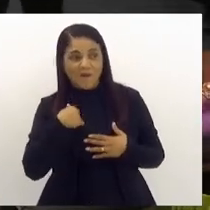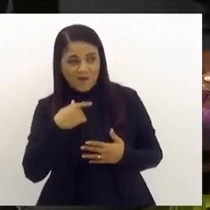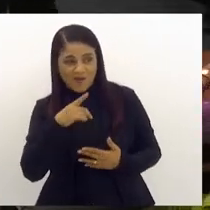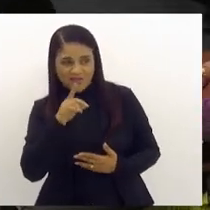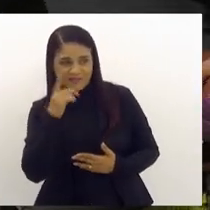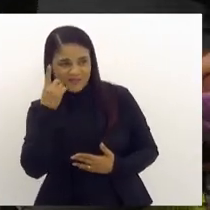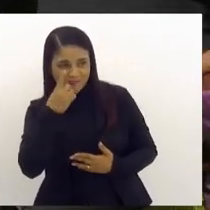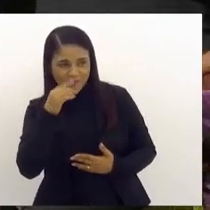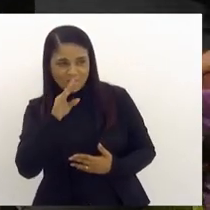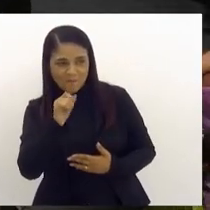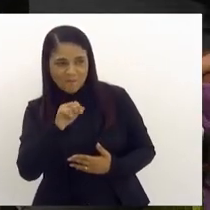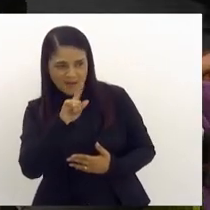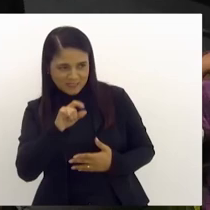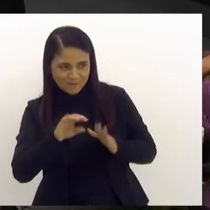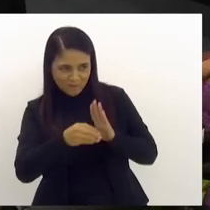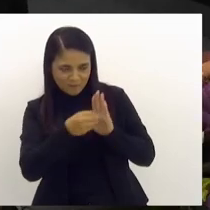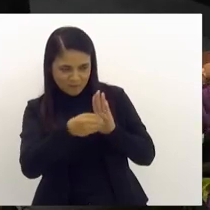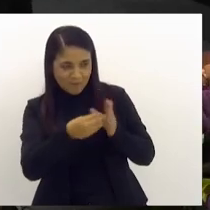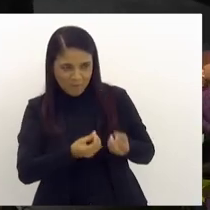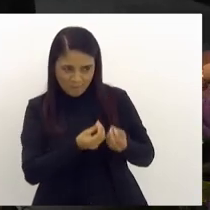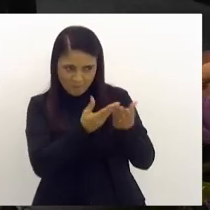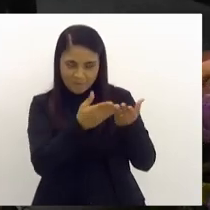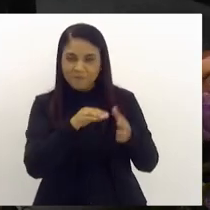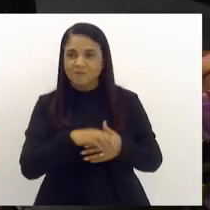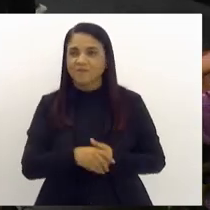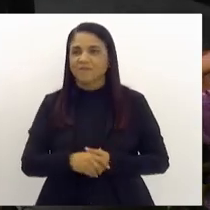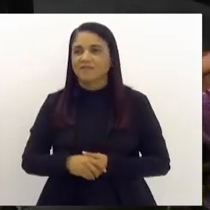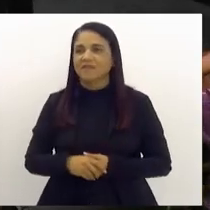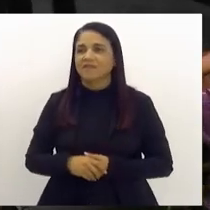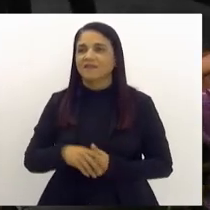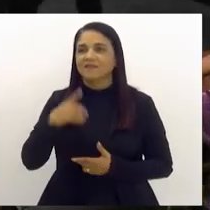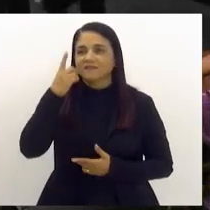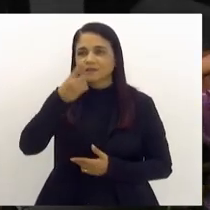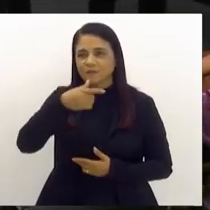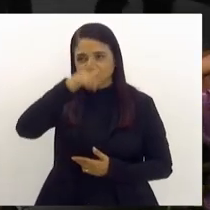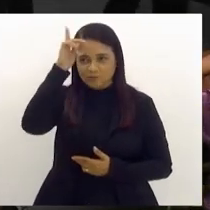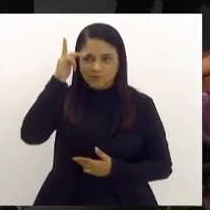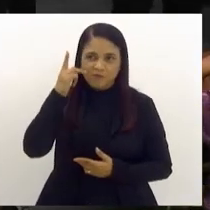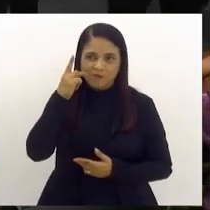minhas emendas para Vossa Excelência. Deputado Luiz Paulo, por favor.